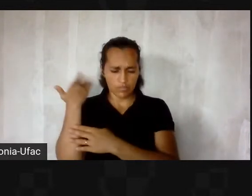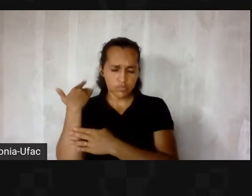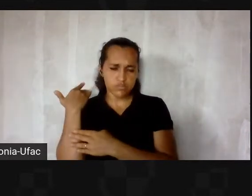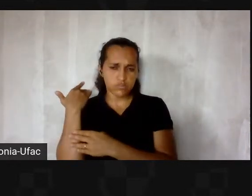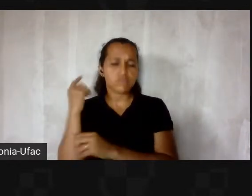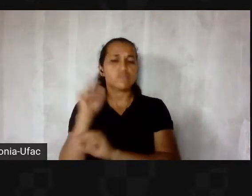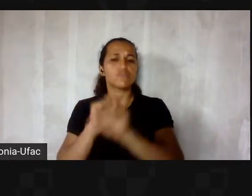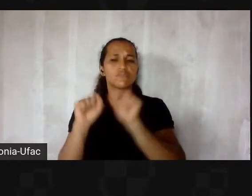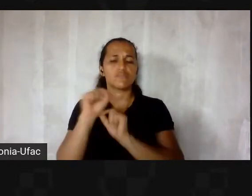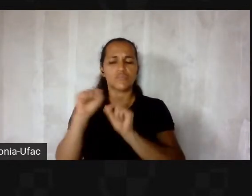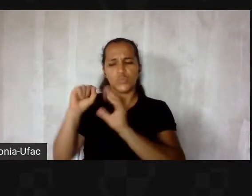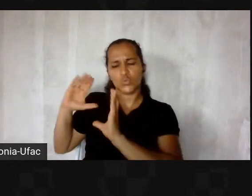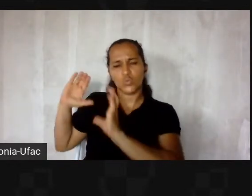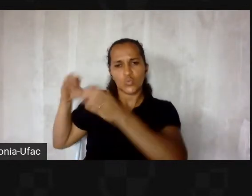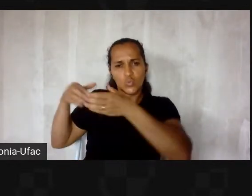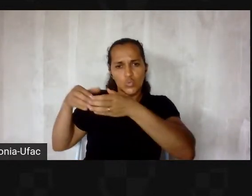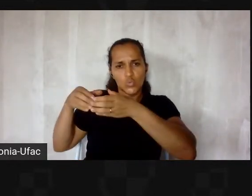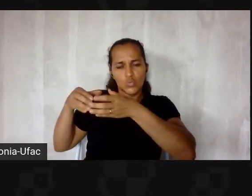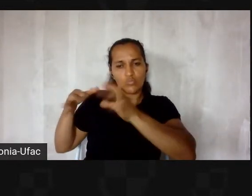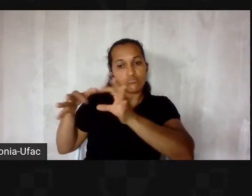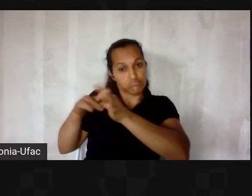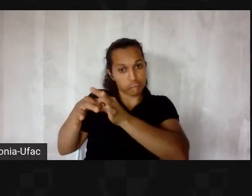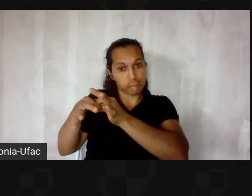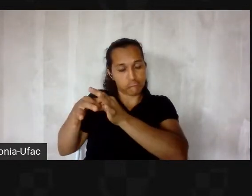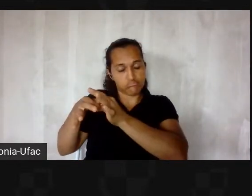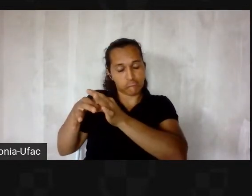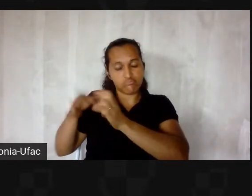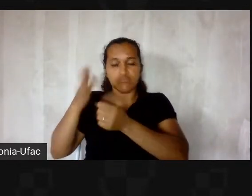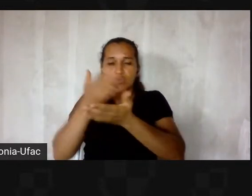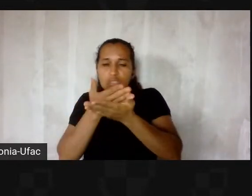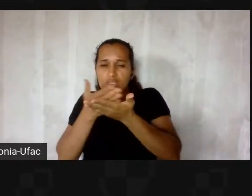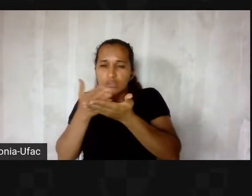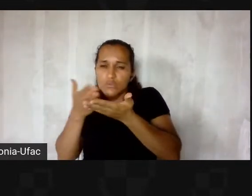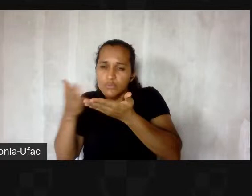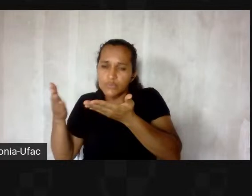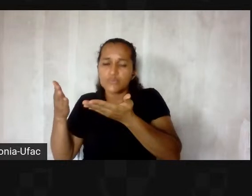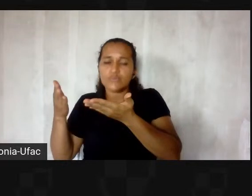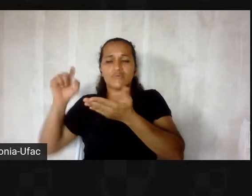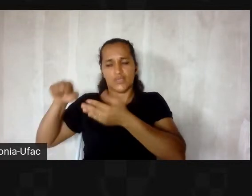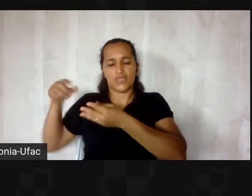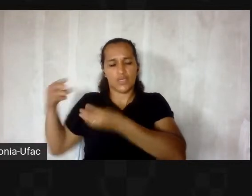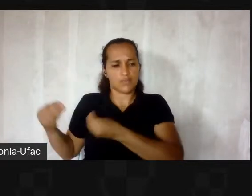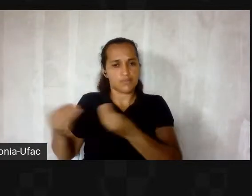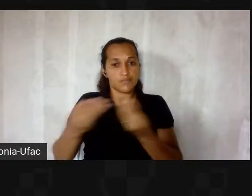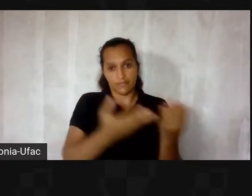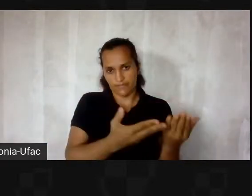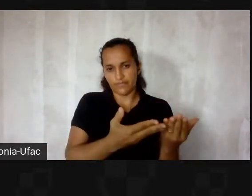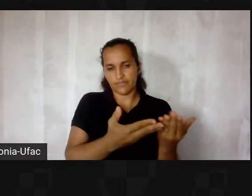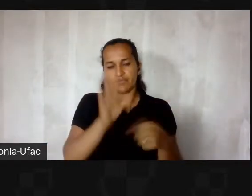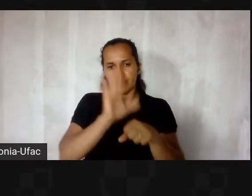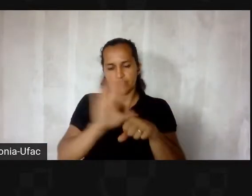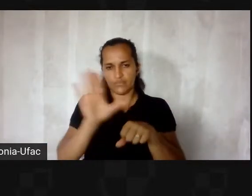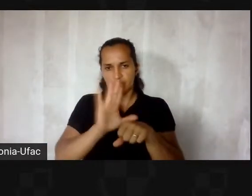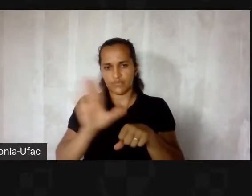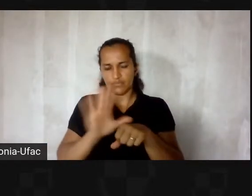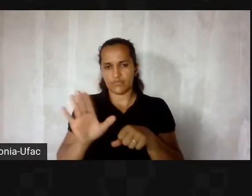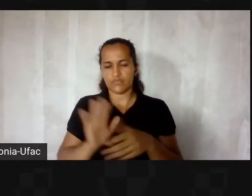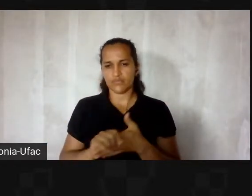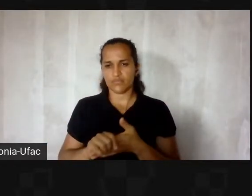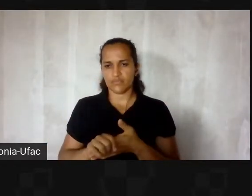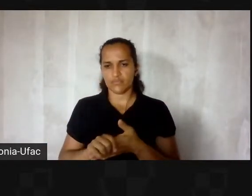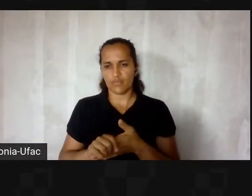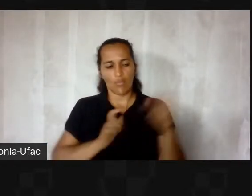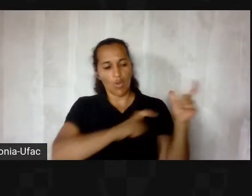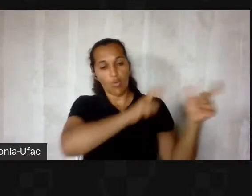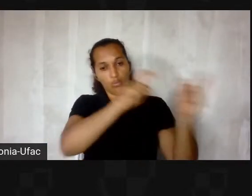se juntavam a algumas universidades que estavam iniciando e eles ofereciam em lugares